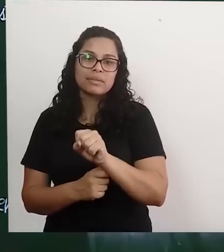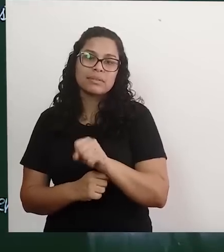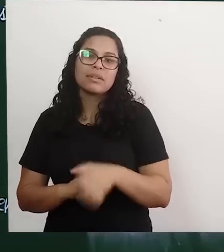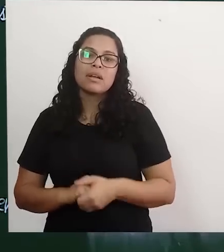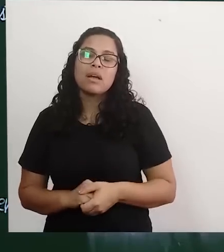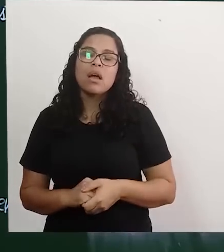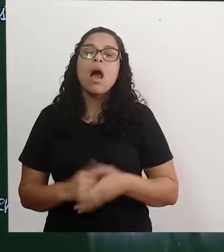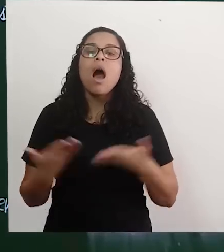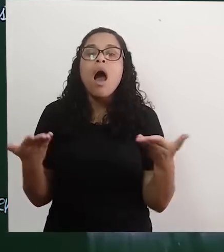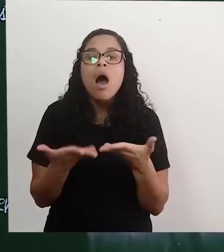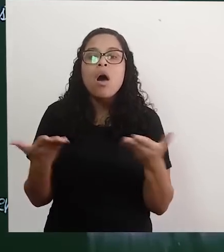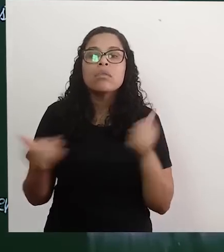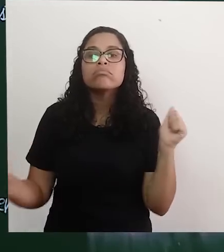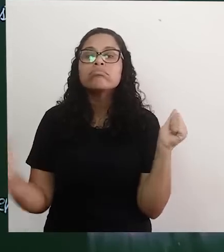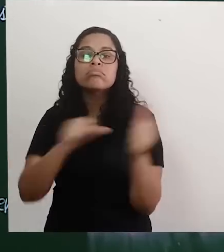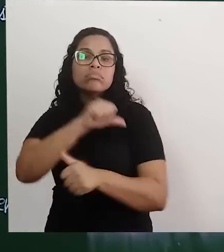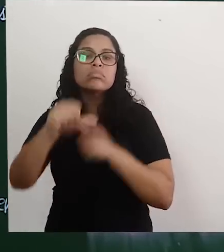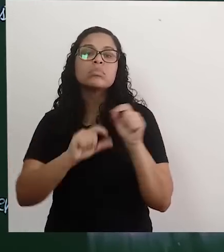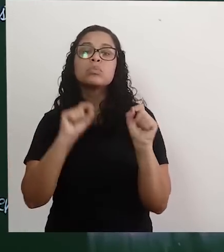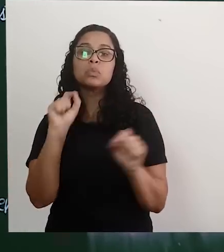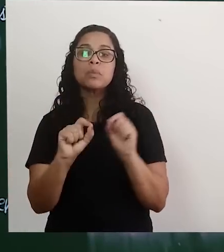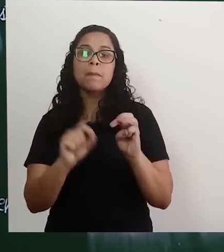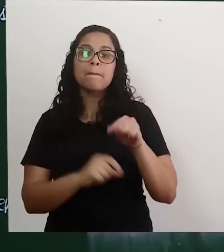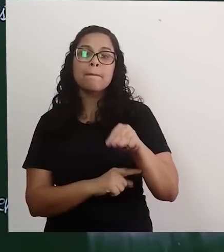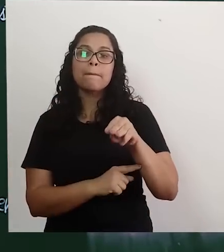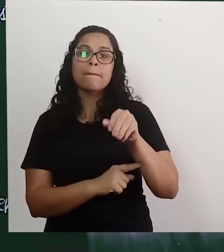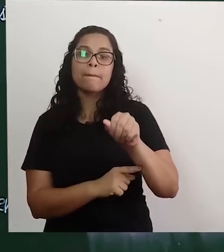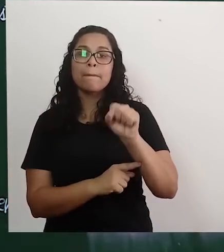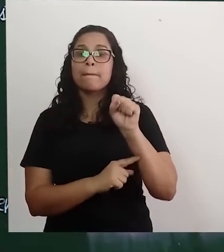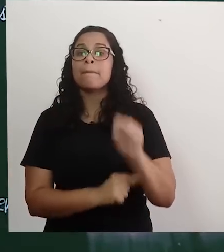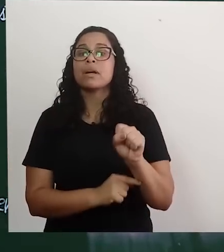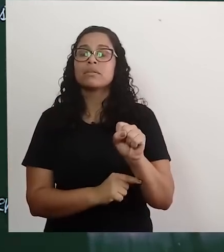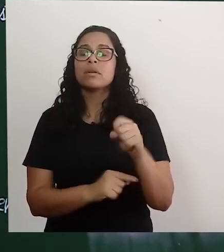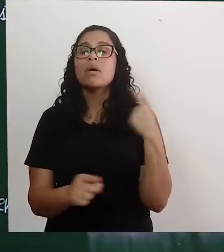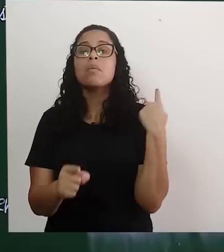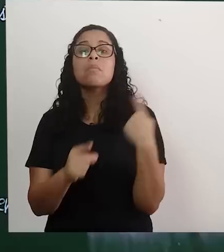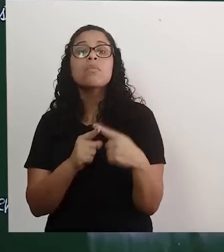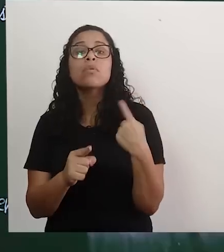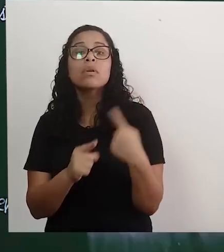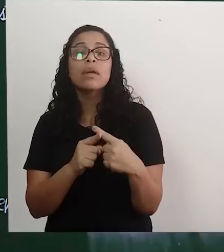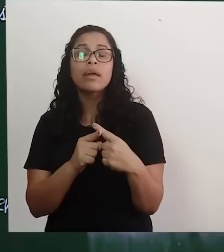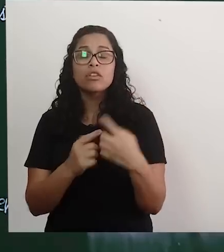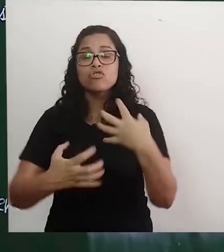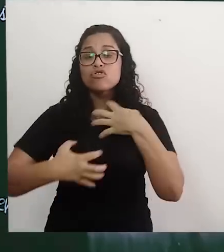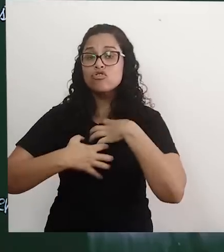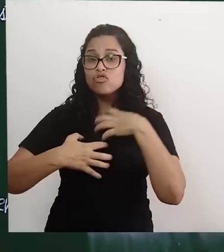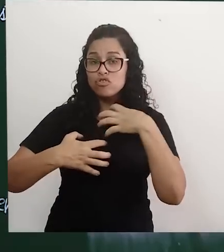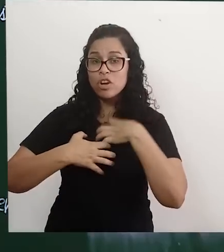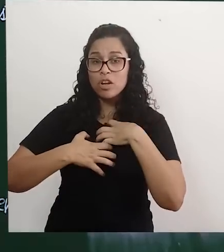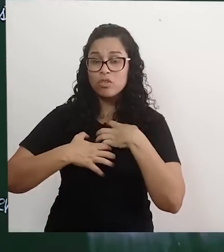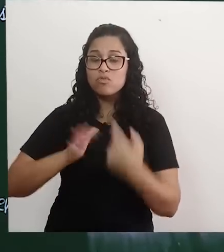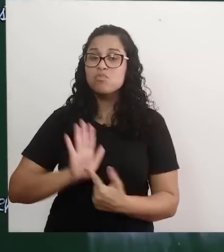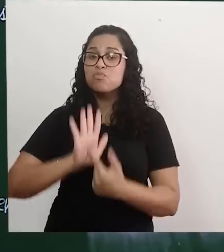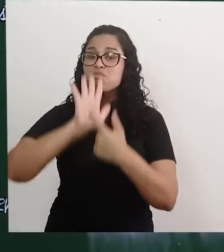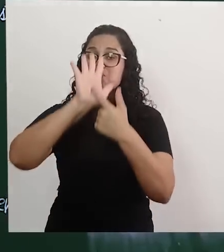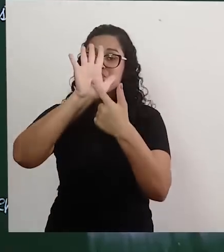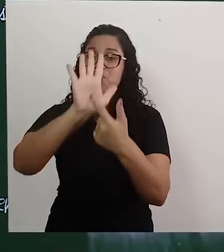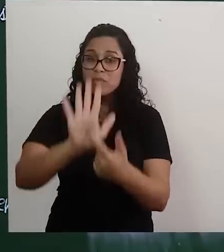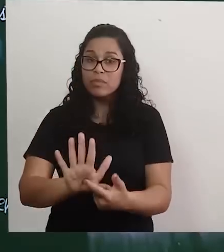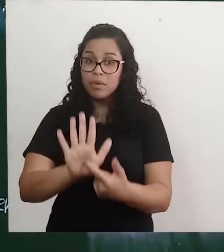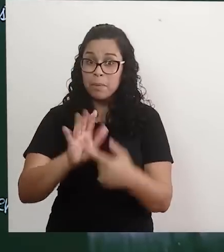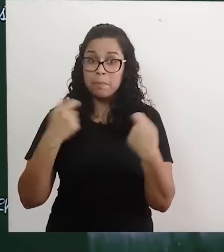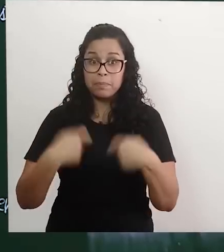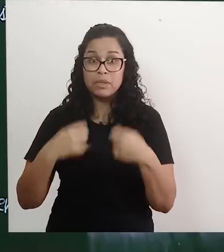uma relação de oposição, a gente utiliza mas. É porque na hora de pronunciar, por isso que a gente tem que